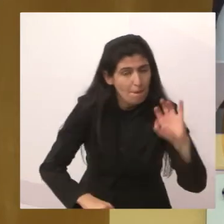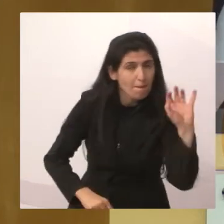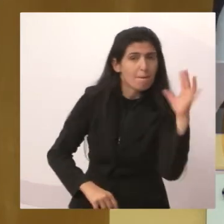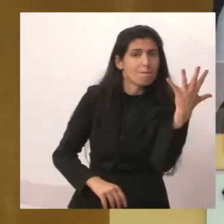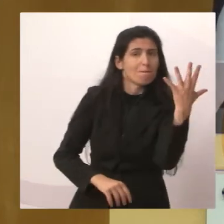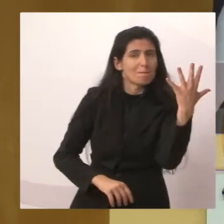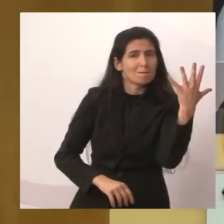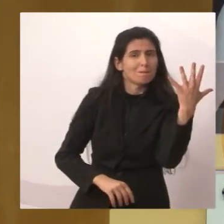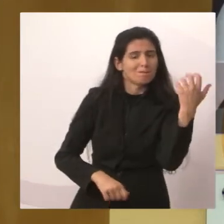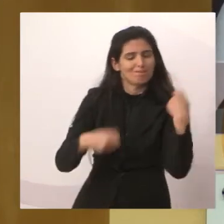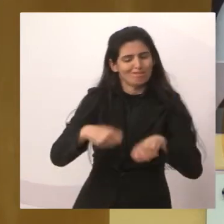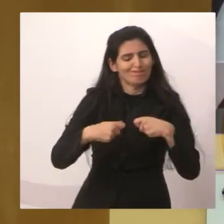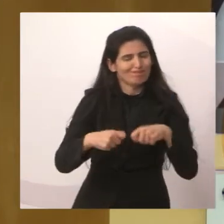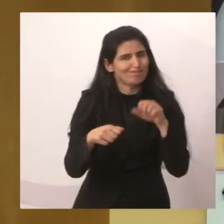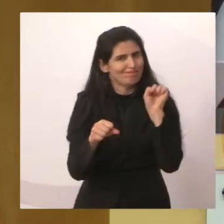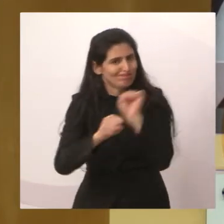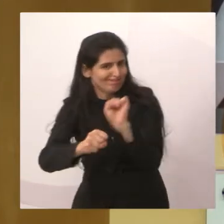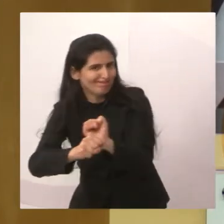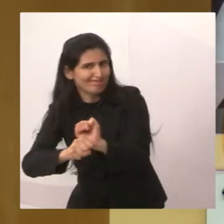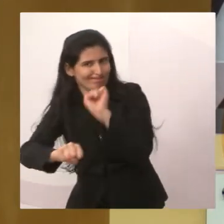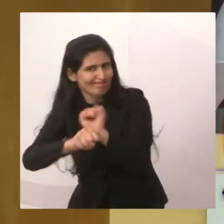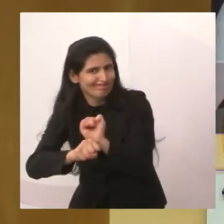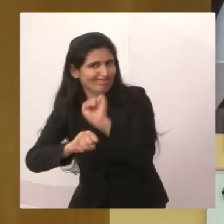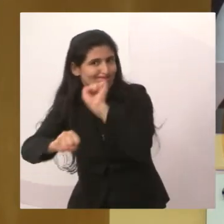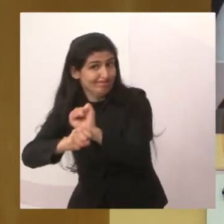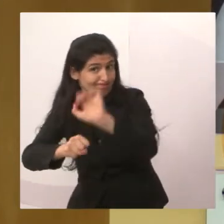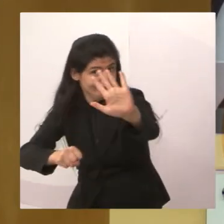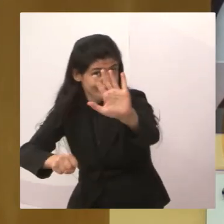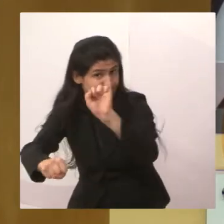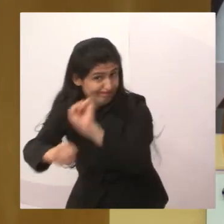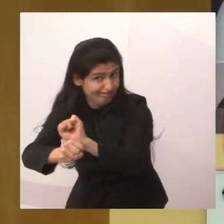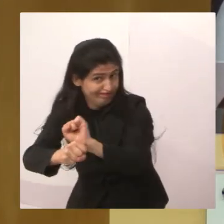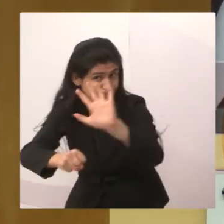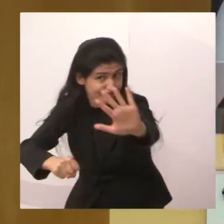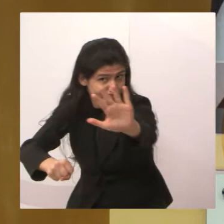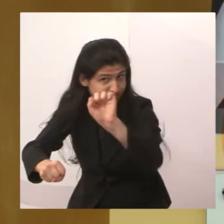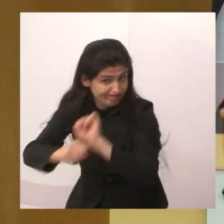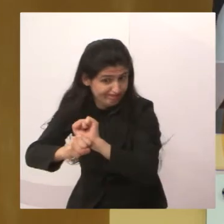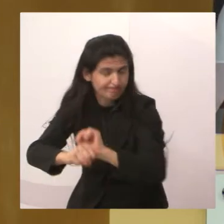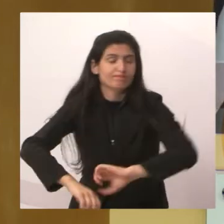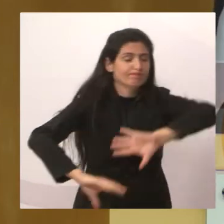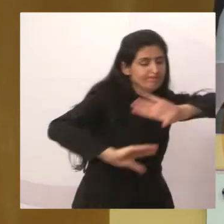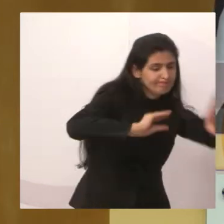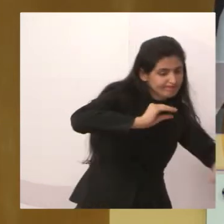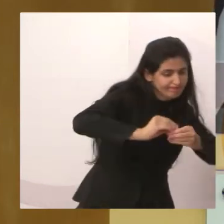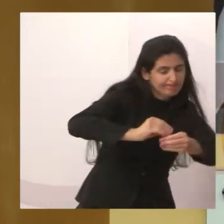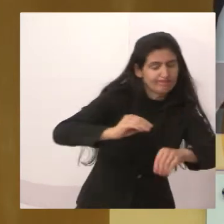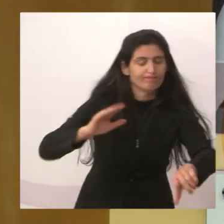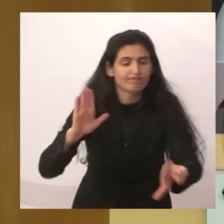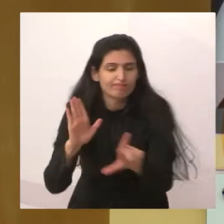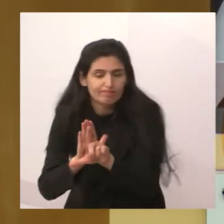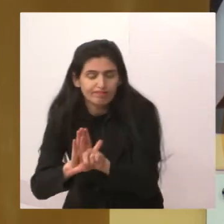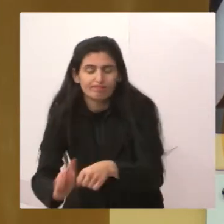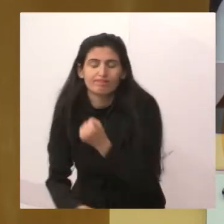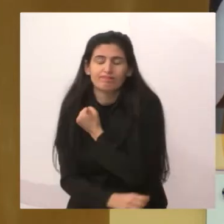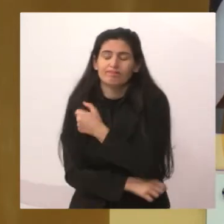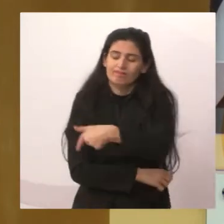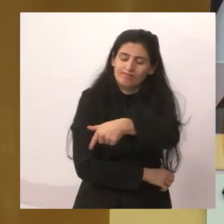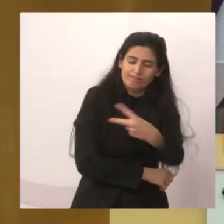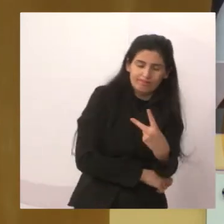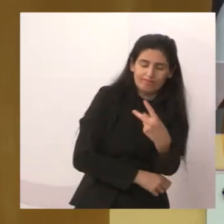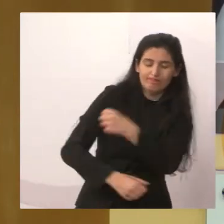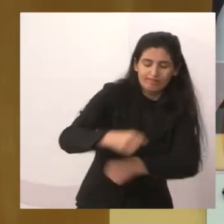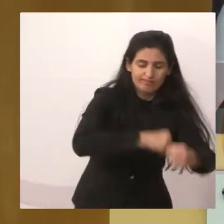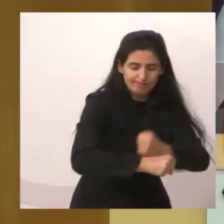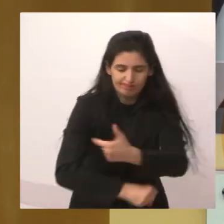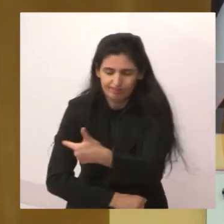ficaram pendentes. Assim, foi feita uma emenda à lei orgânica, a emenda número 72 de